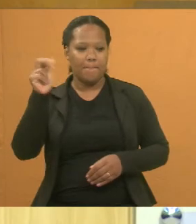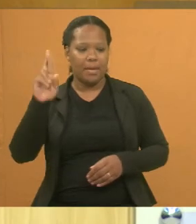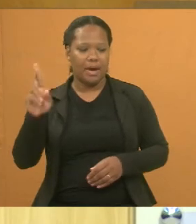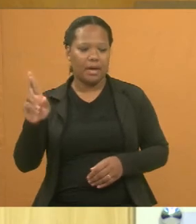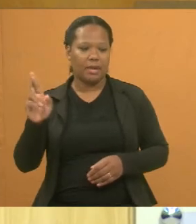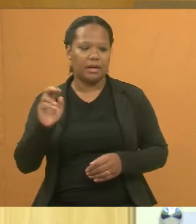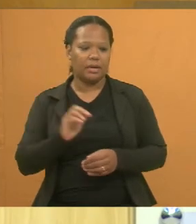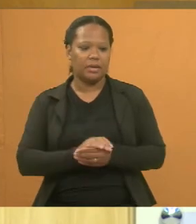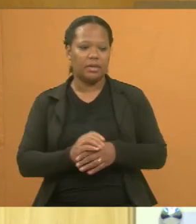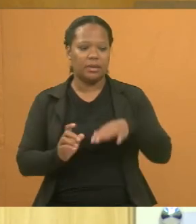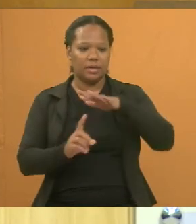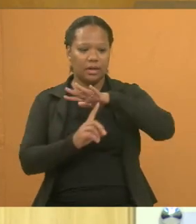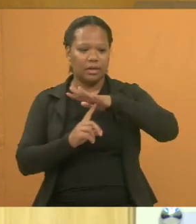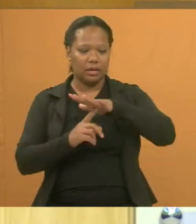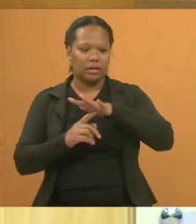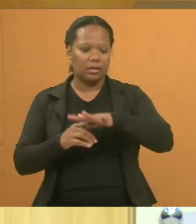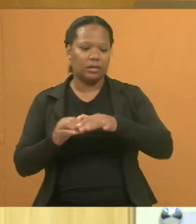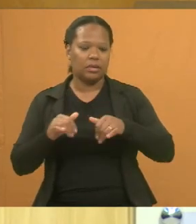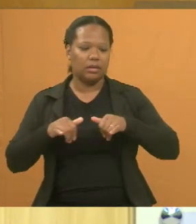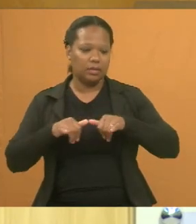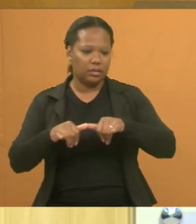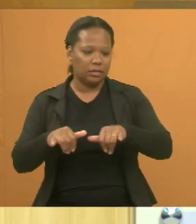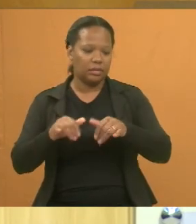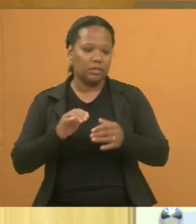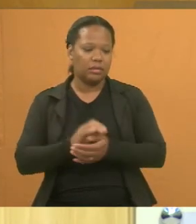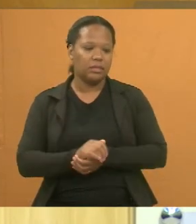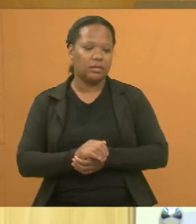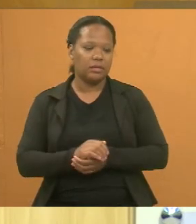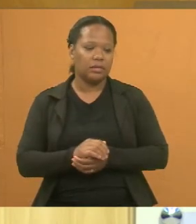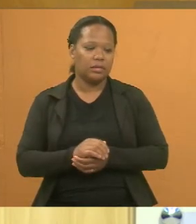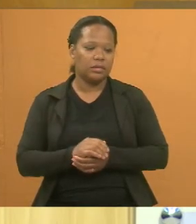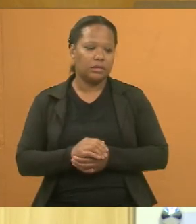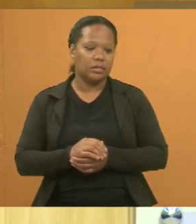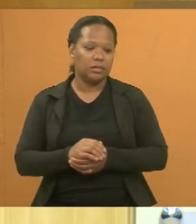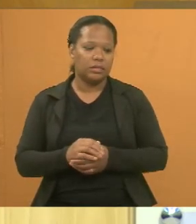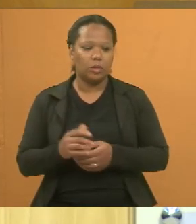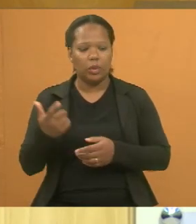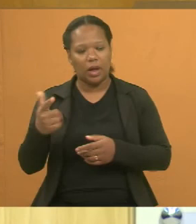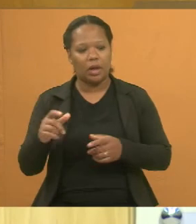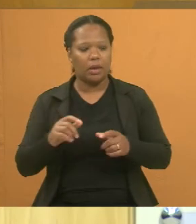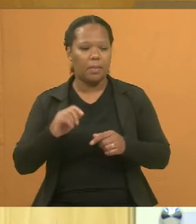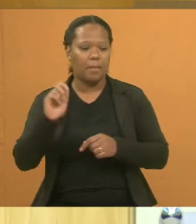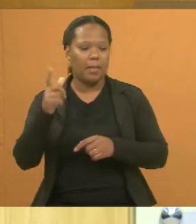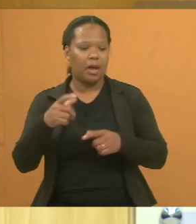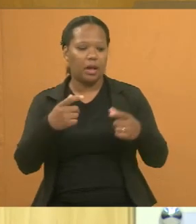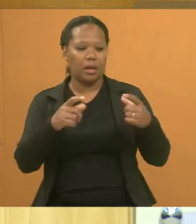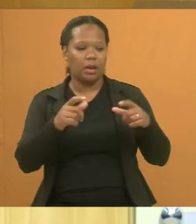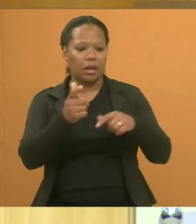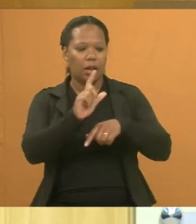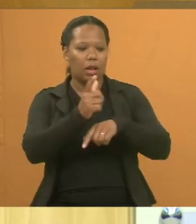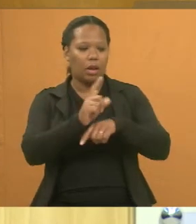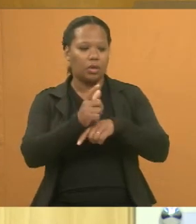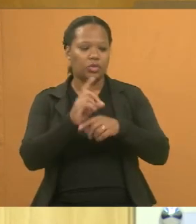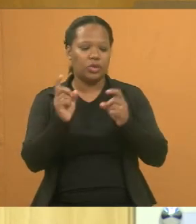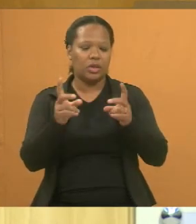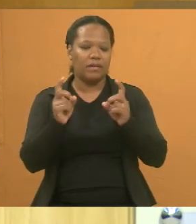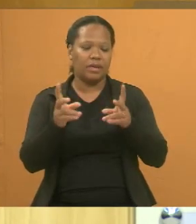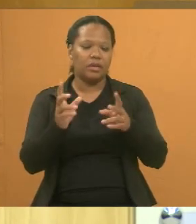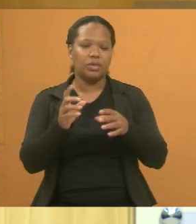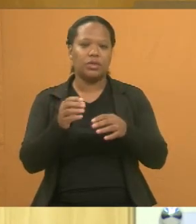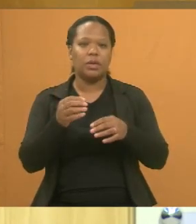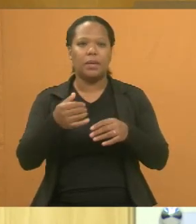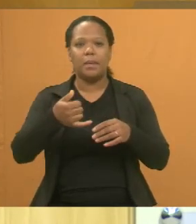quiosques, ambulantes, hotéis e similares, ou quaisquer estabelecimentos